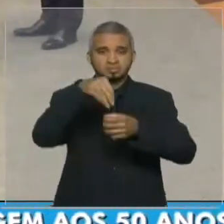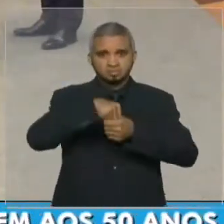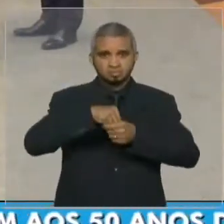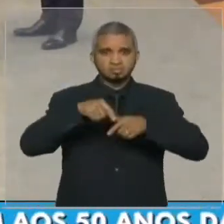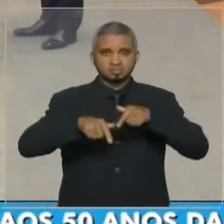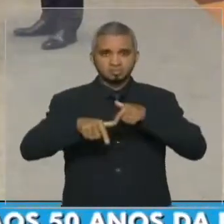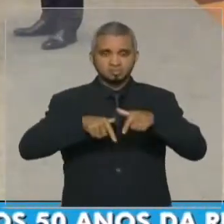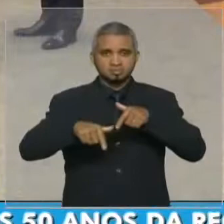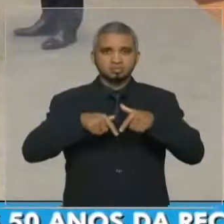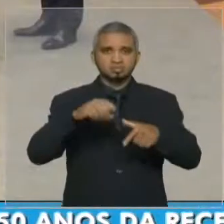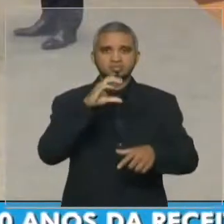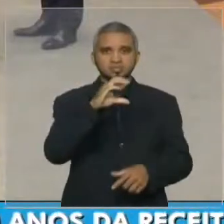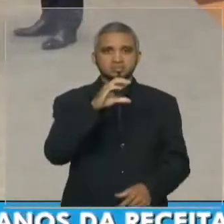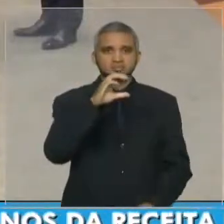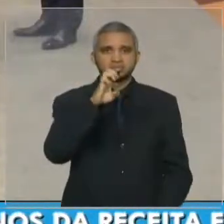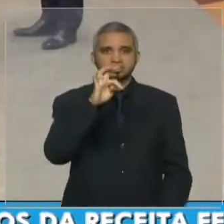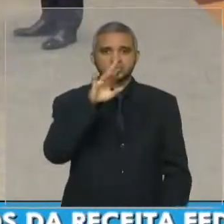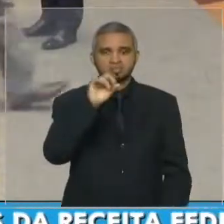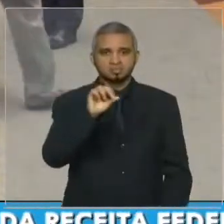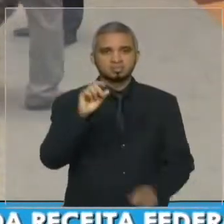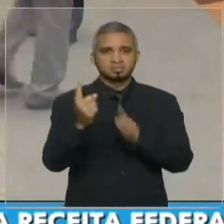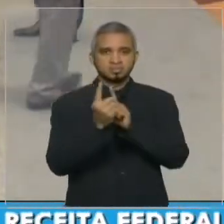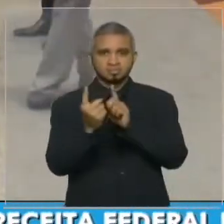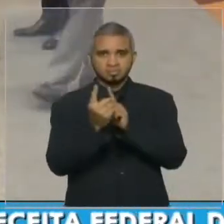Contribuinte. Para entregar o certificado,